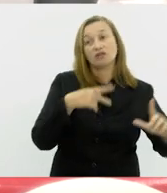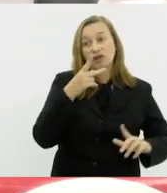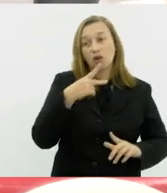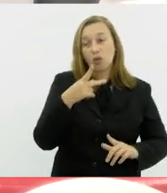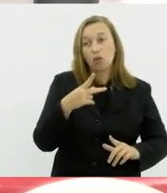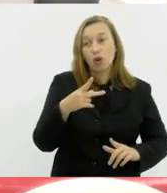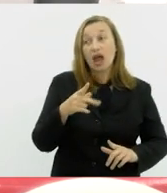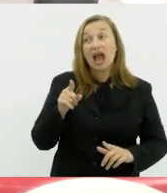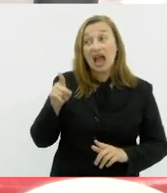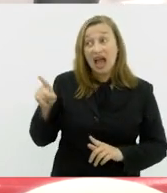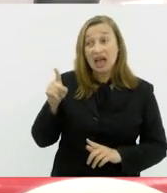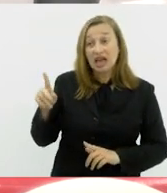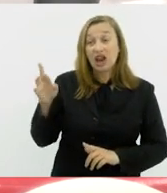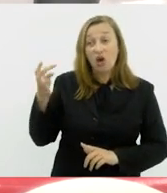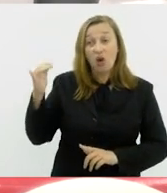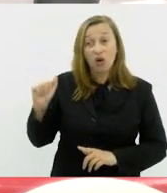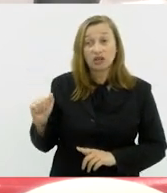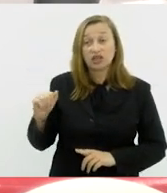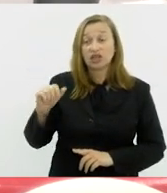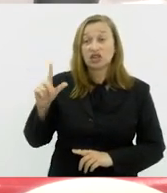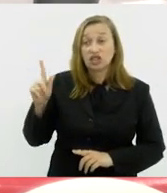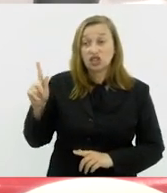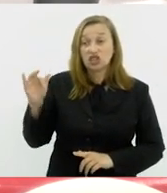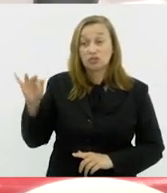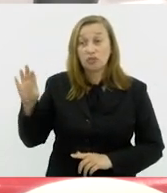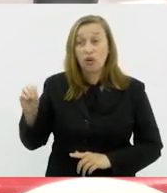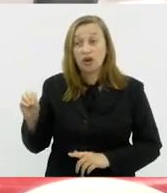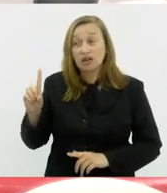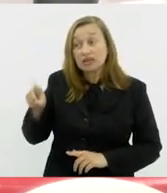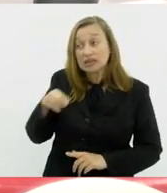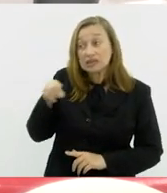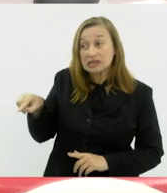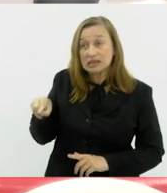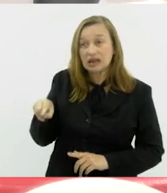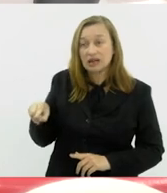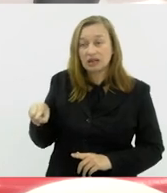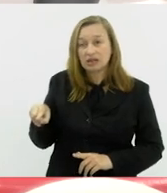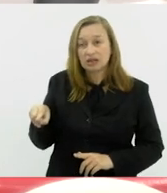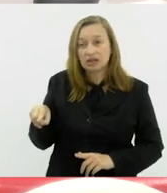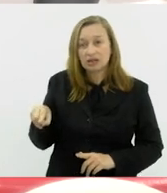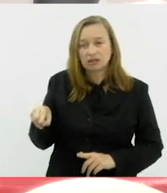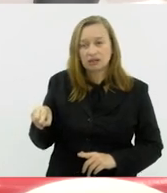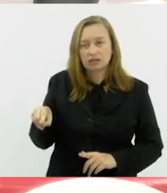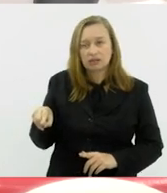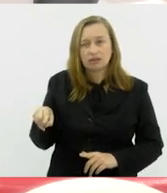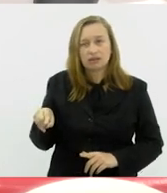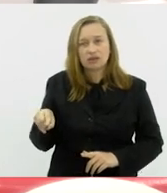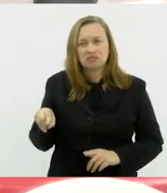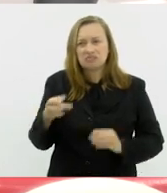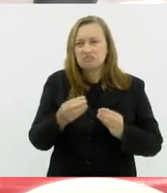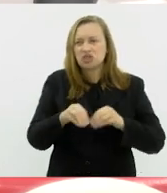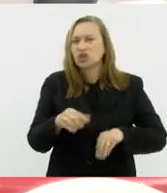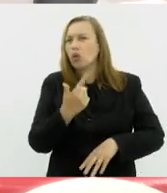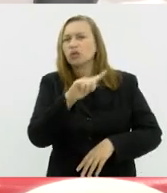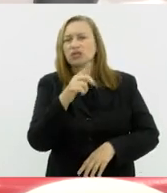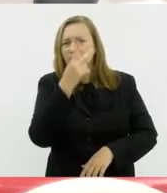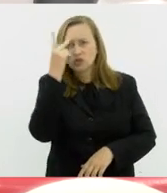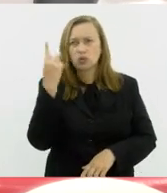vez daquela rota da jigóia, sei lá qual, a gente elimina. Né? Então, não seria bem assim, prejudicar outra pessoa, né?